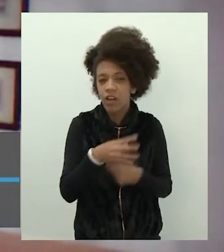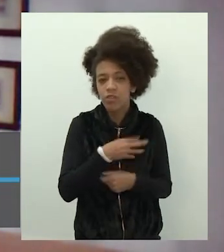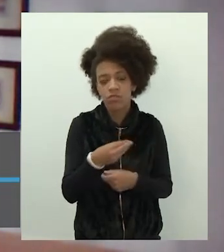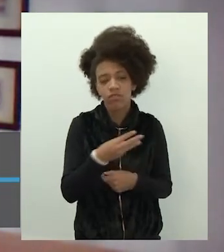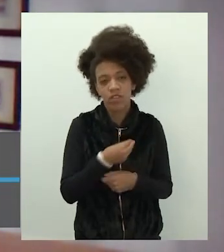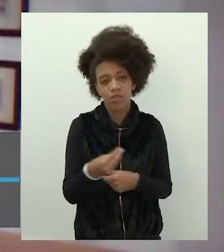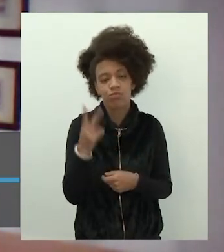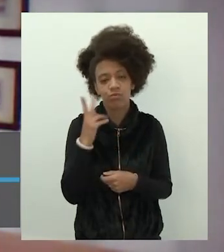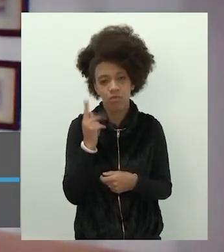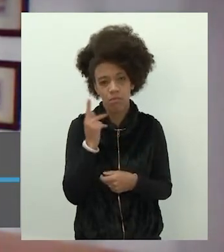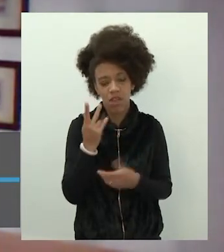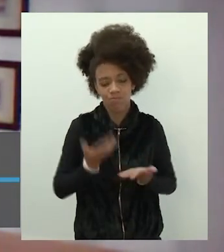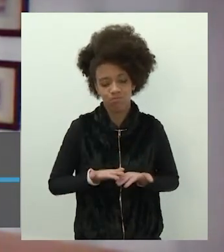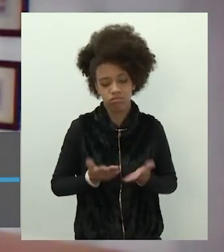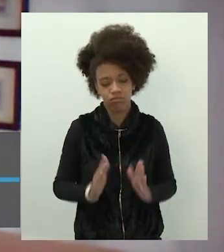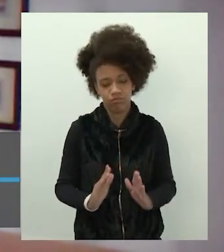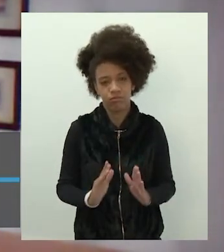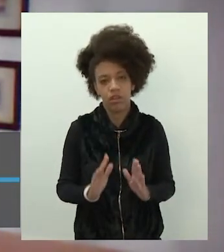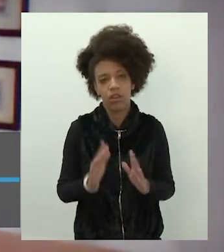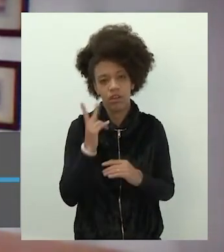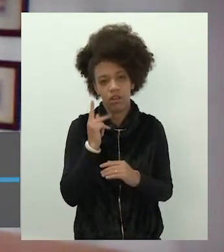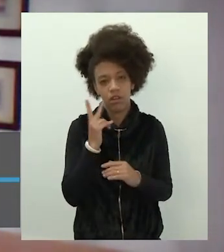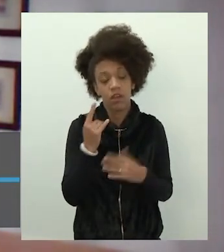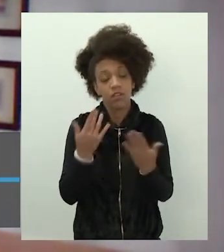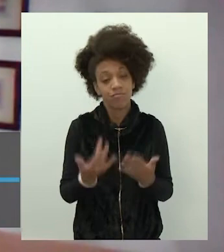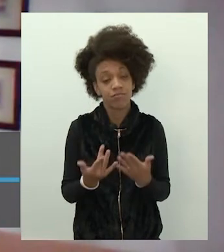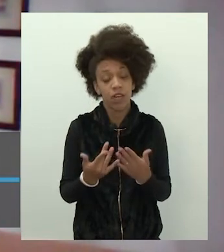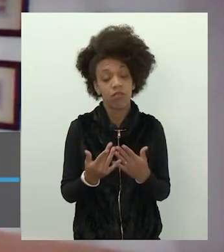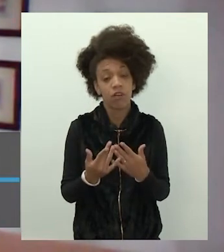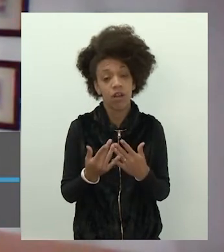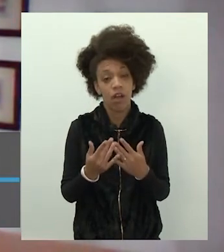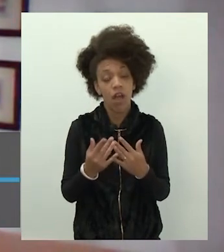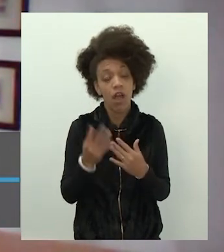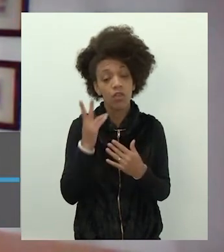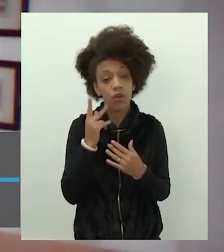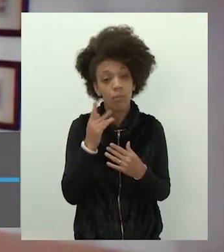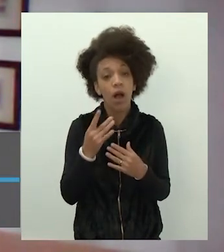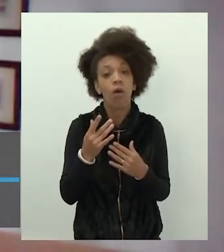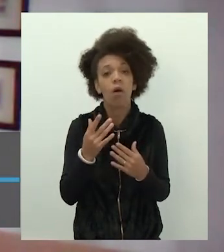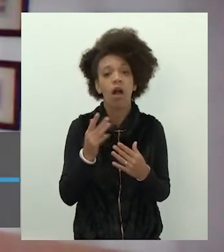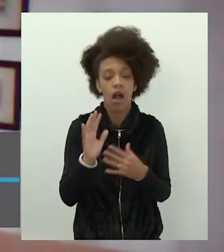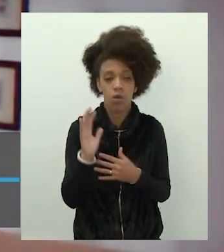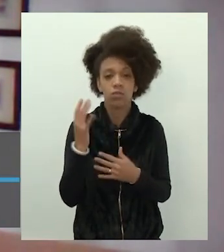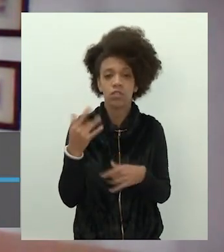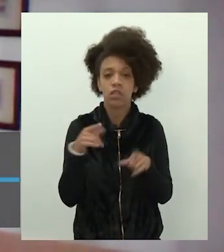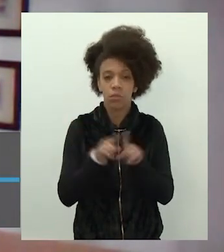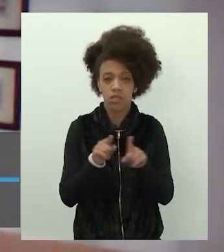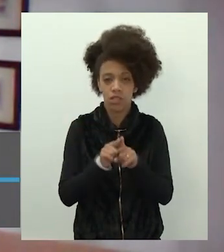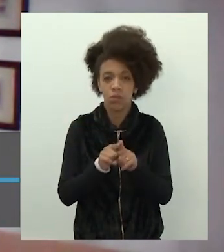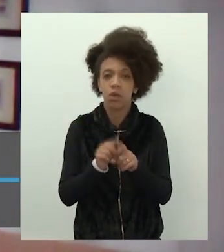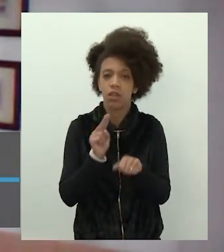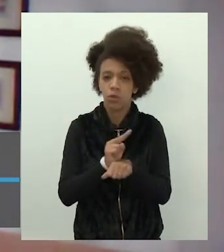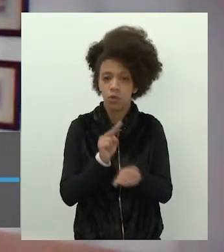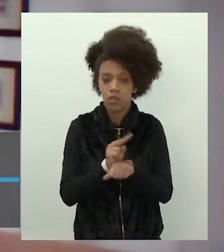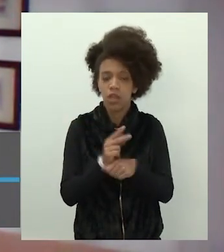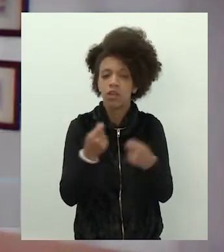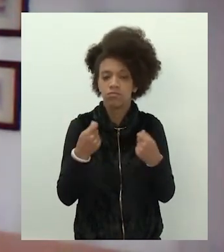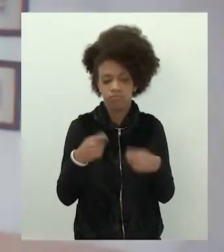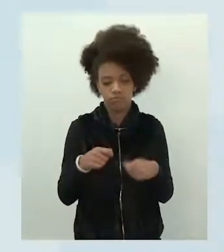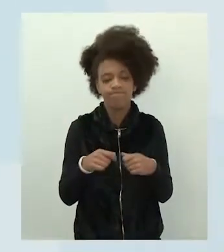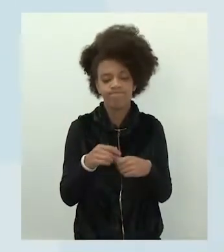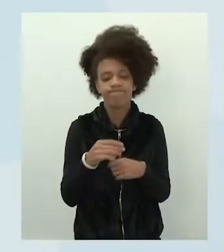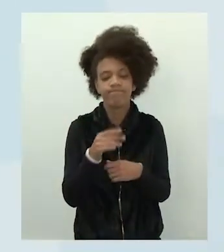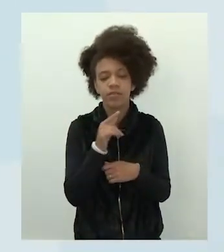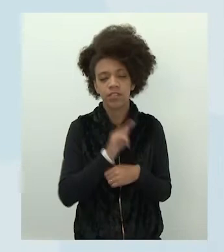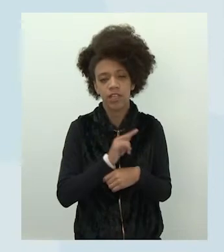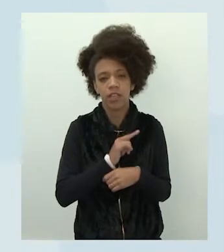partos normais. Então, é muito comum isso acontecer, mas também dá para tratar, tá? Próxima, por